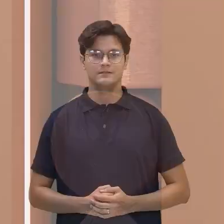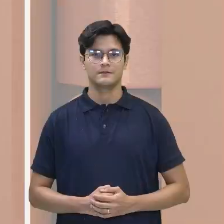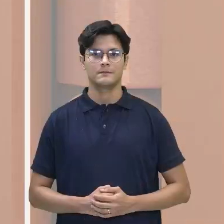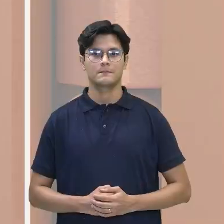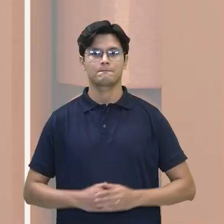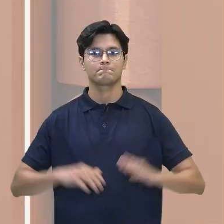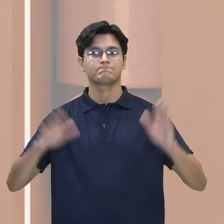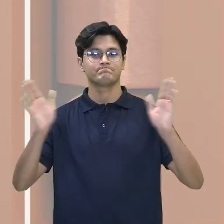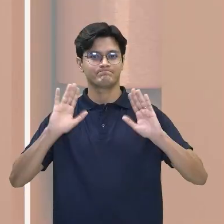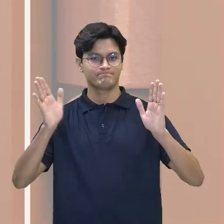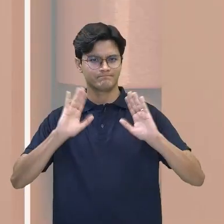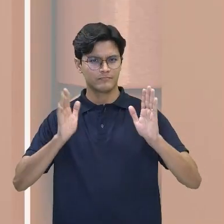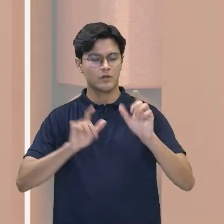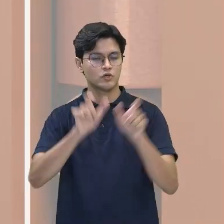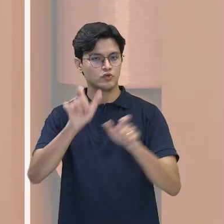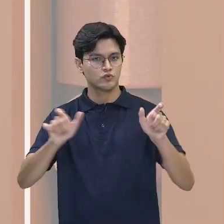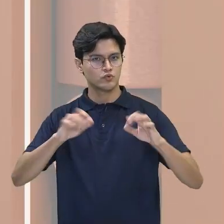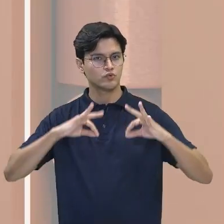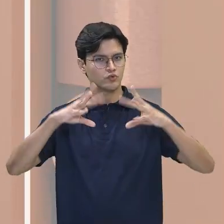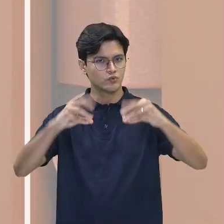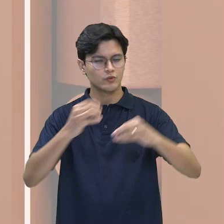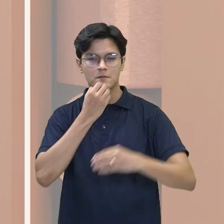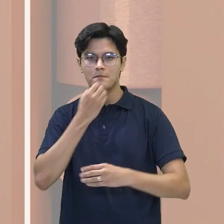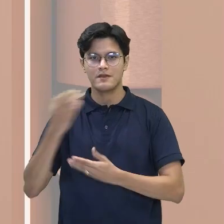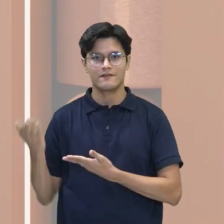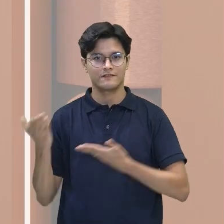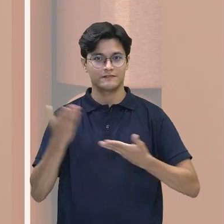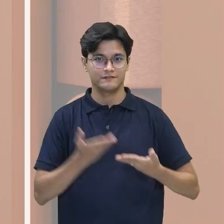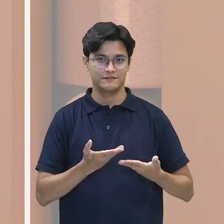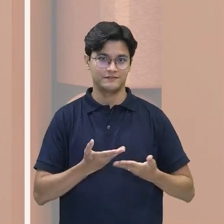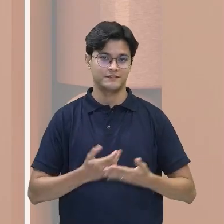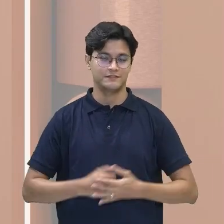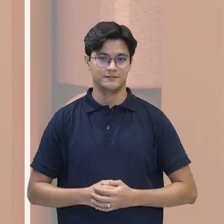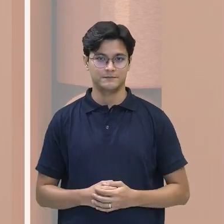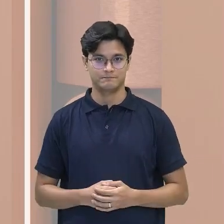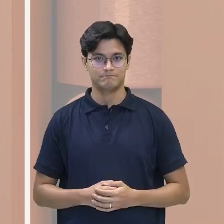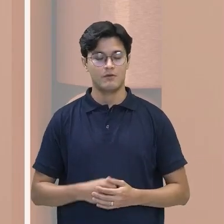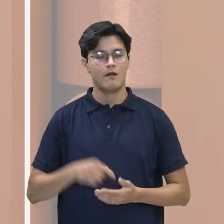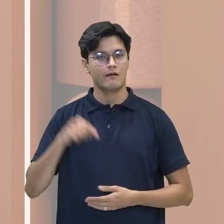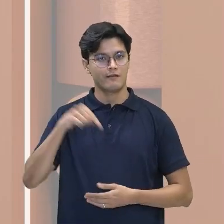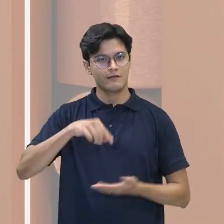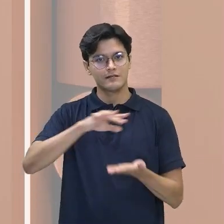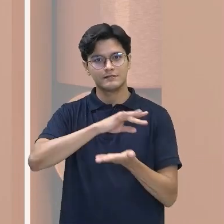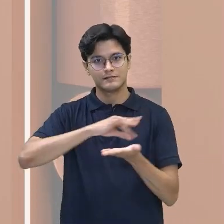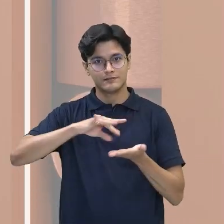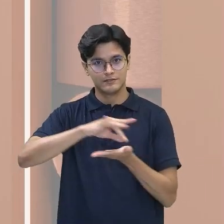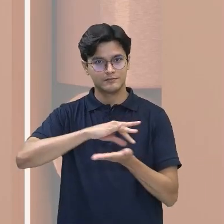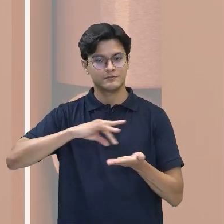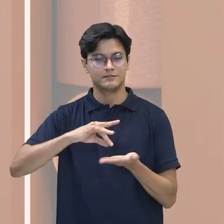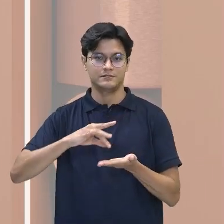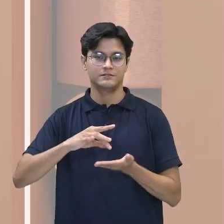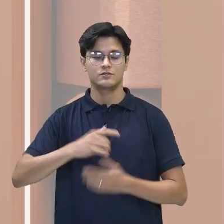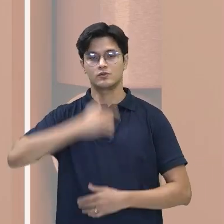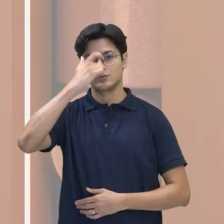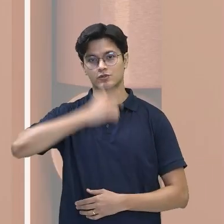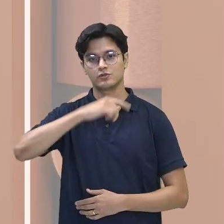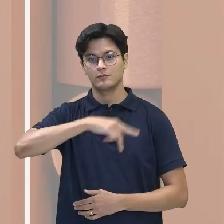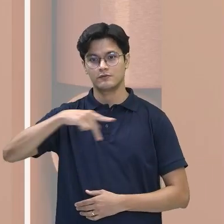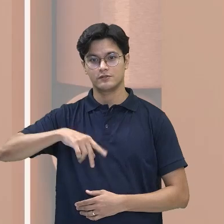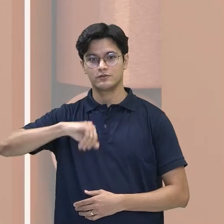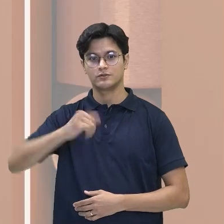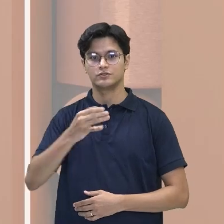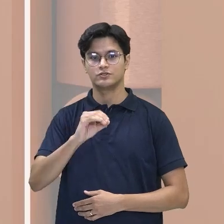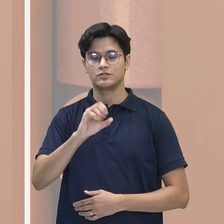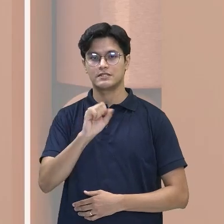Olá, sejam todos e todas muito bem-vindos e bem-vindas ao Centro de Mídia de Educação do Amazonas. Eu sou o professor Josino Malagueta,